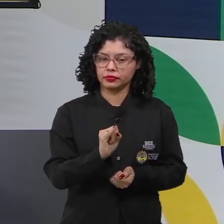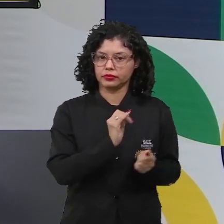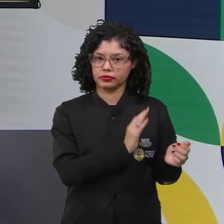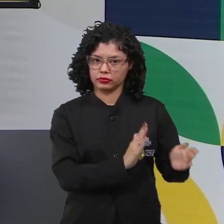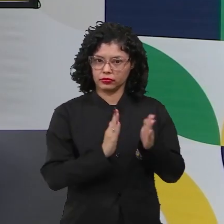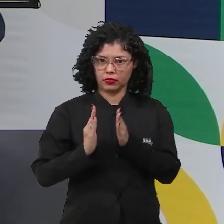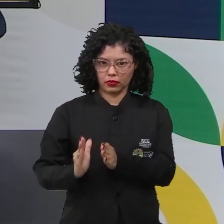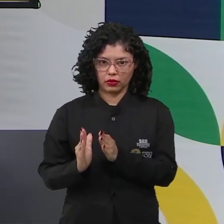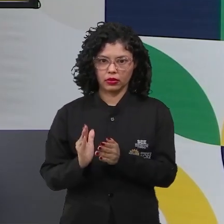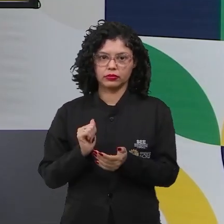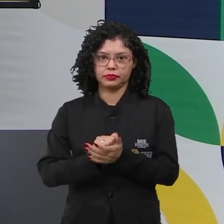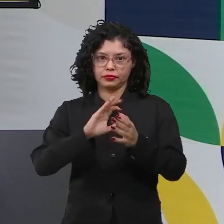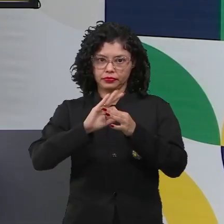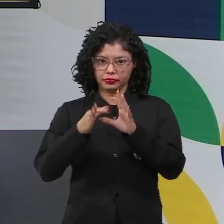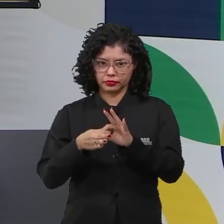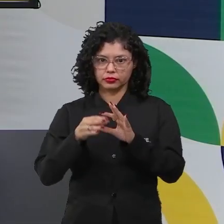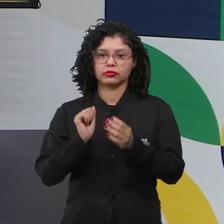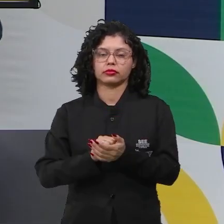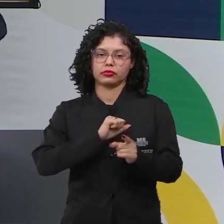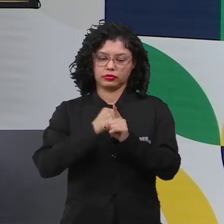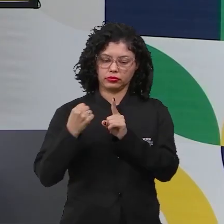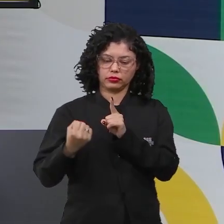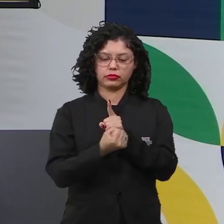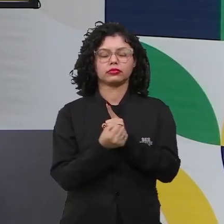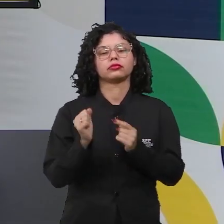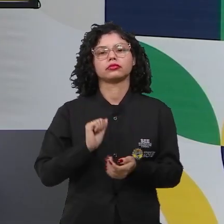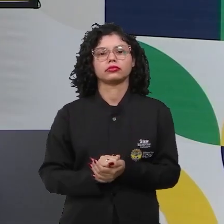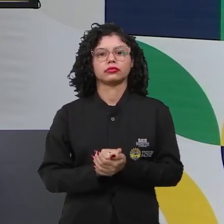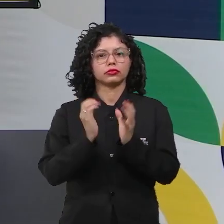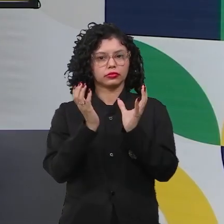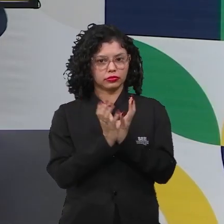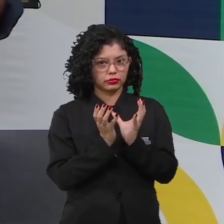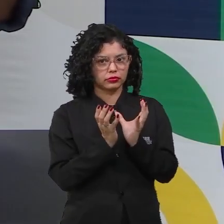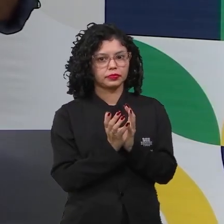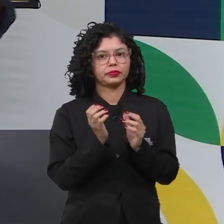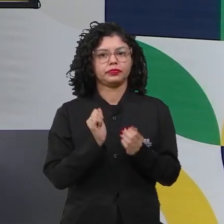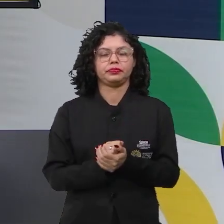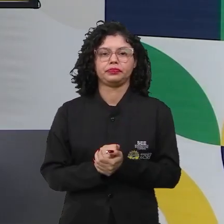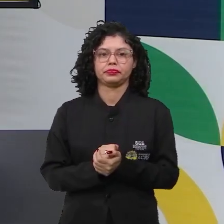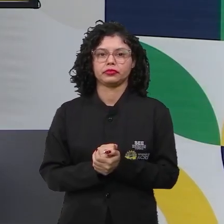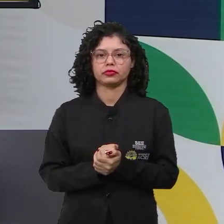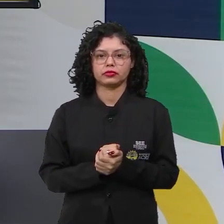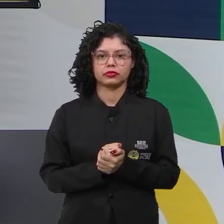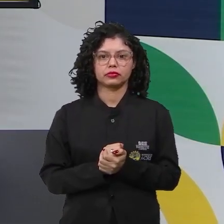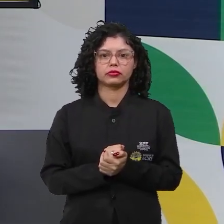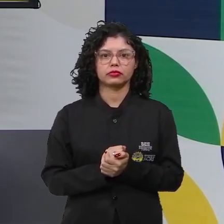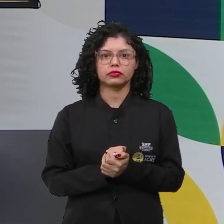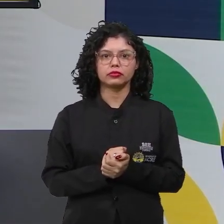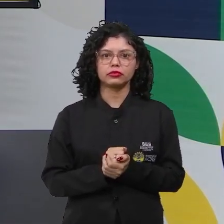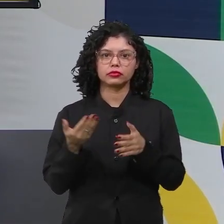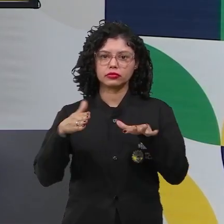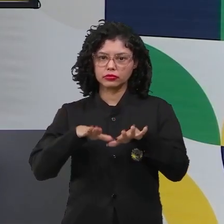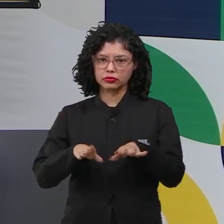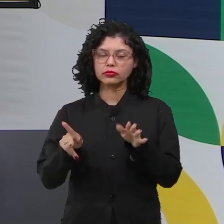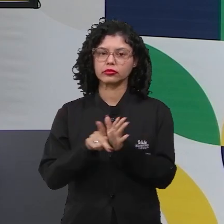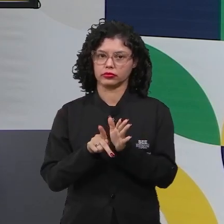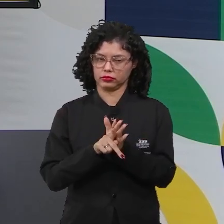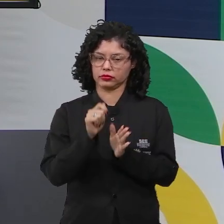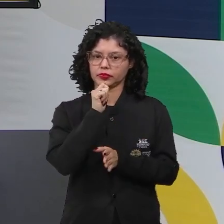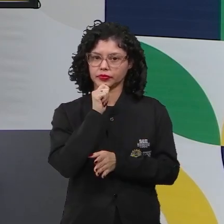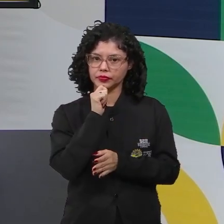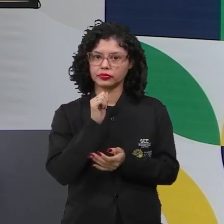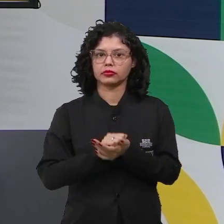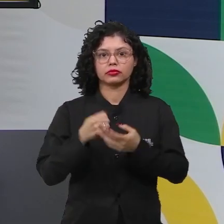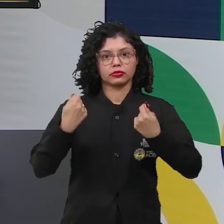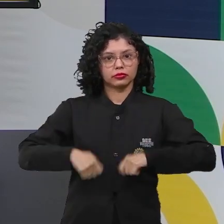parte desse contexto social, desse contexto comunitário, dessa coletividade, a inclusão vai ser inerente porque